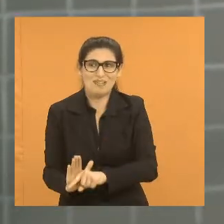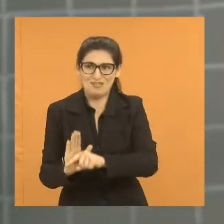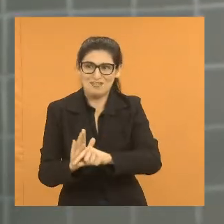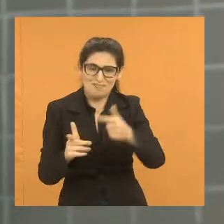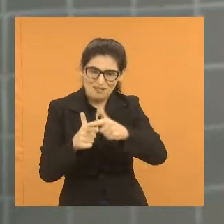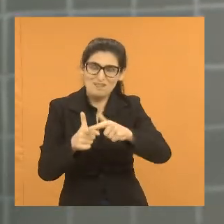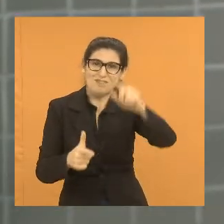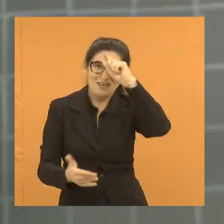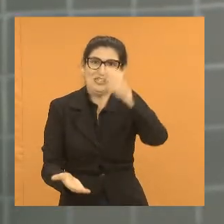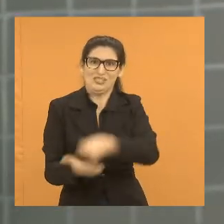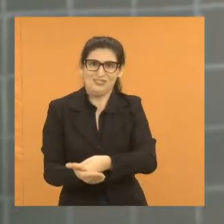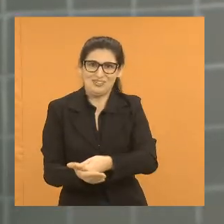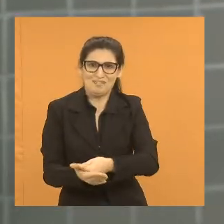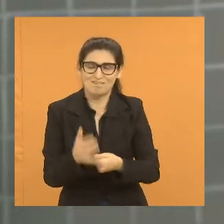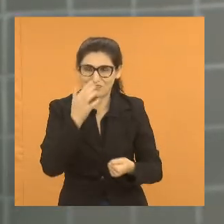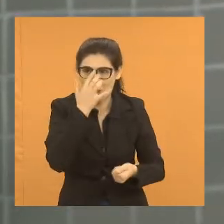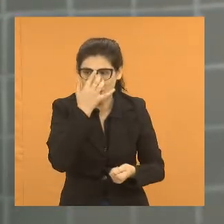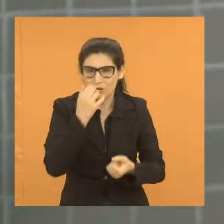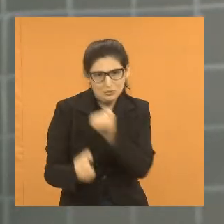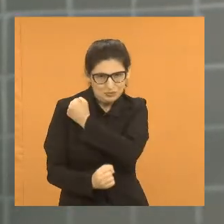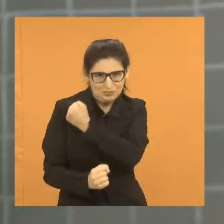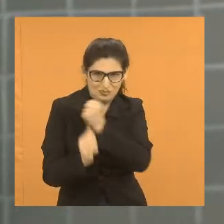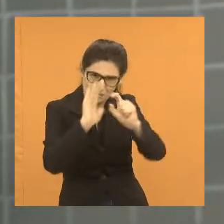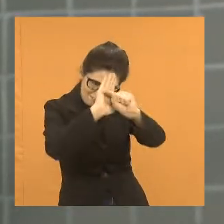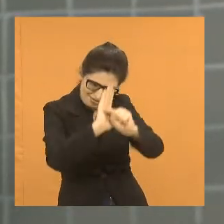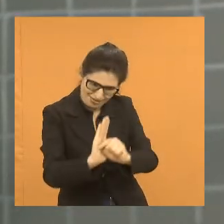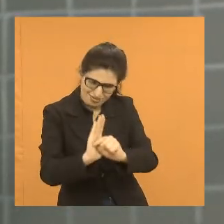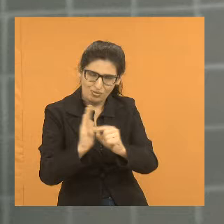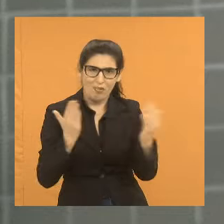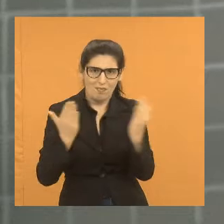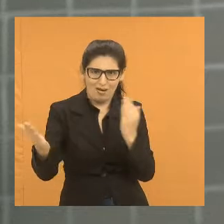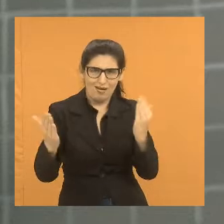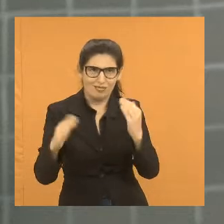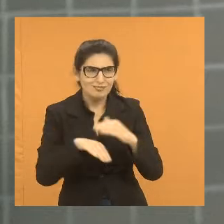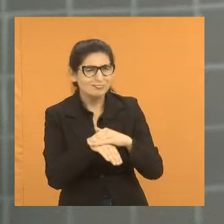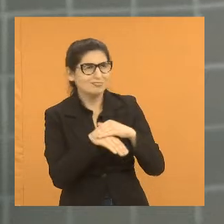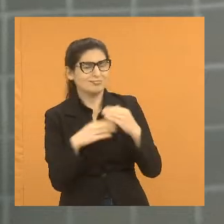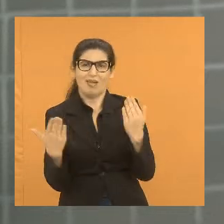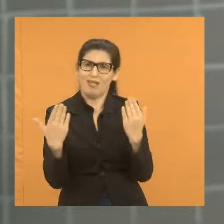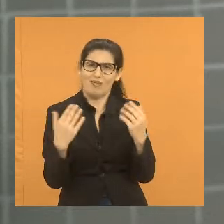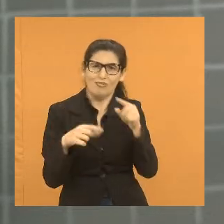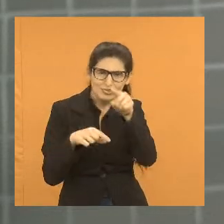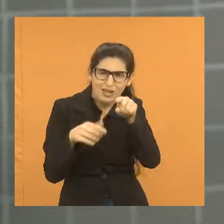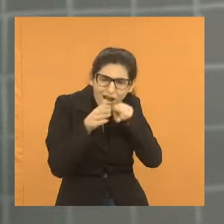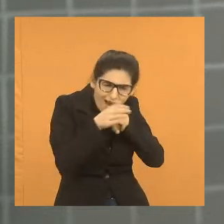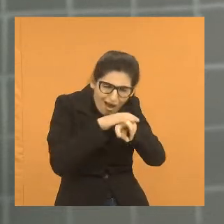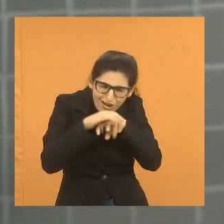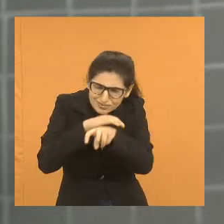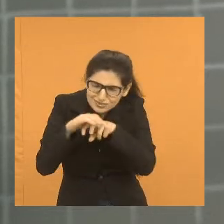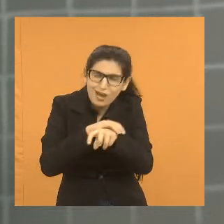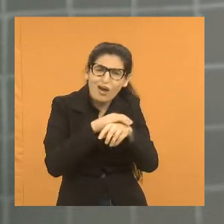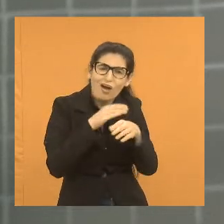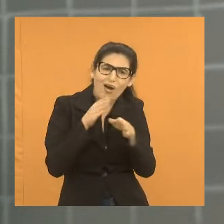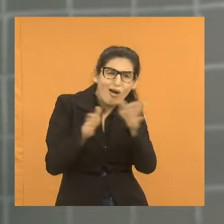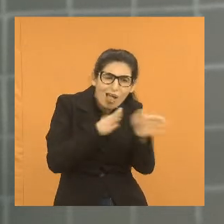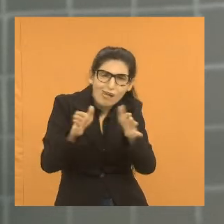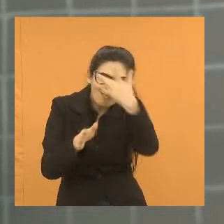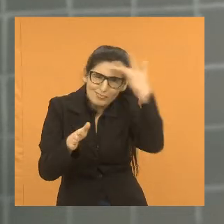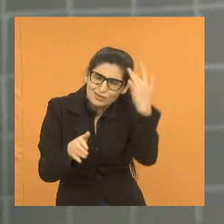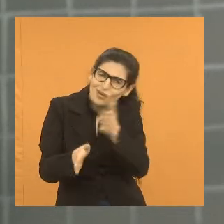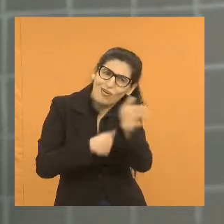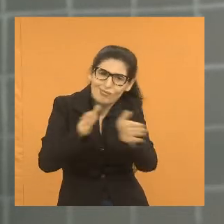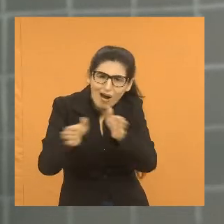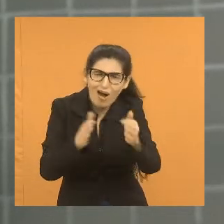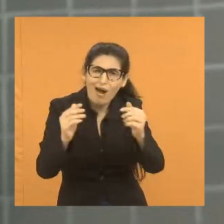tende a diminuir quando aumenta lá em cima. Quando você age mais nos imóveis da cidade,